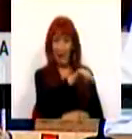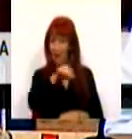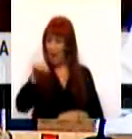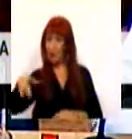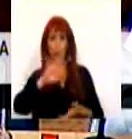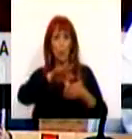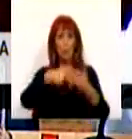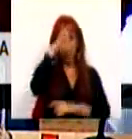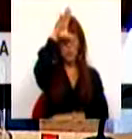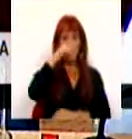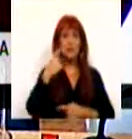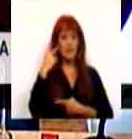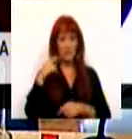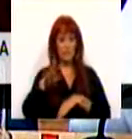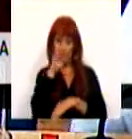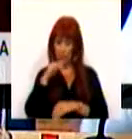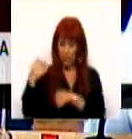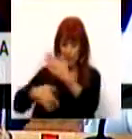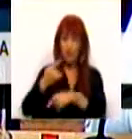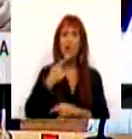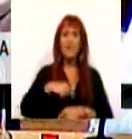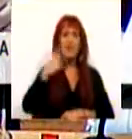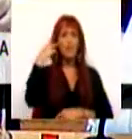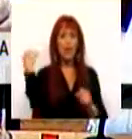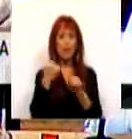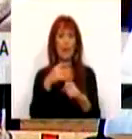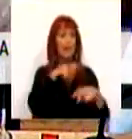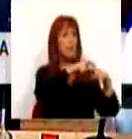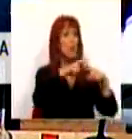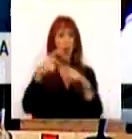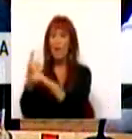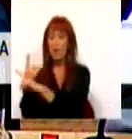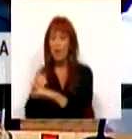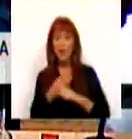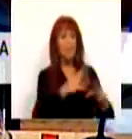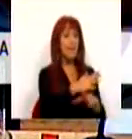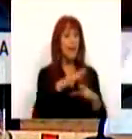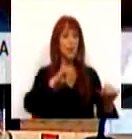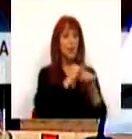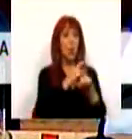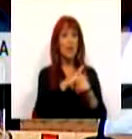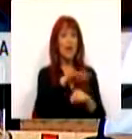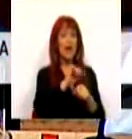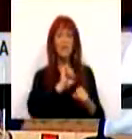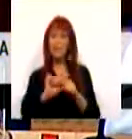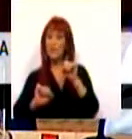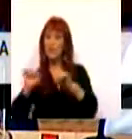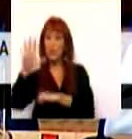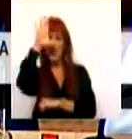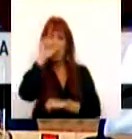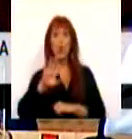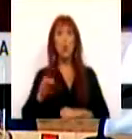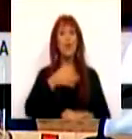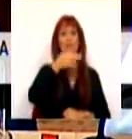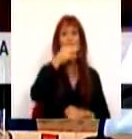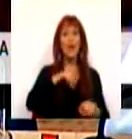O programa do Governo que vimos a executar demonstra mais uma vez o trabalho interdisciplinar com a maioria das outras áreas do Governo. Quando falamos